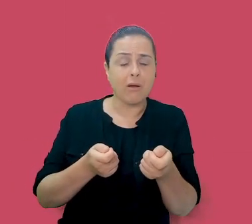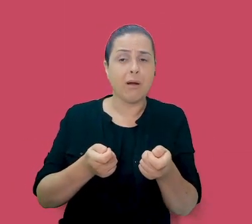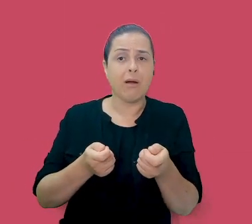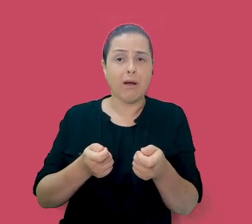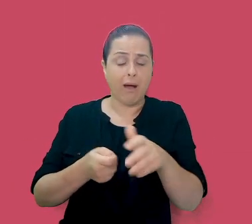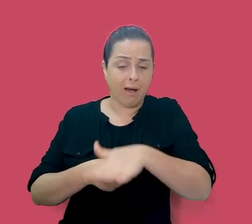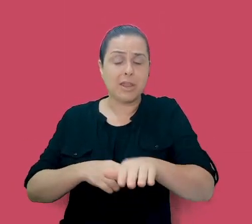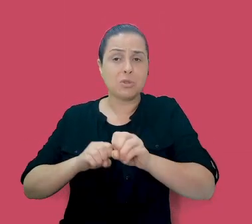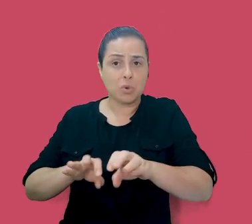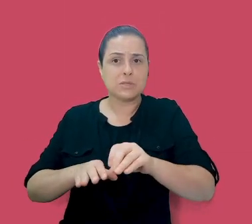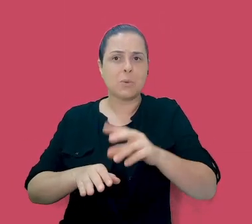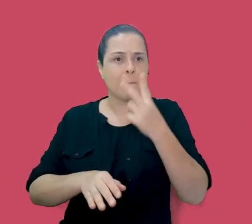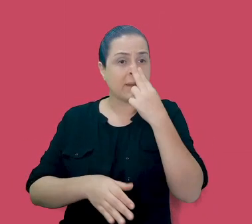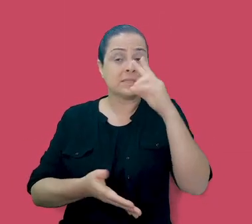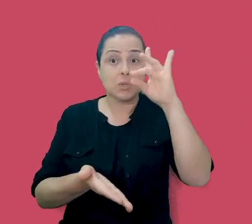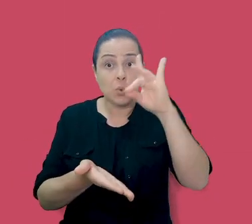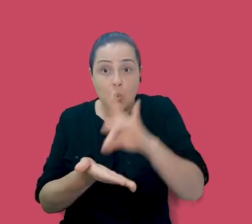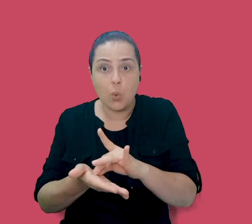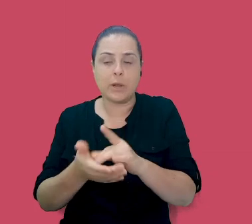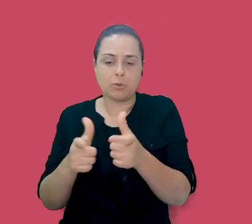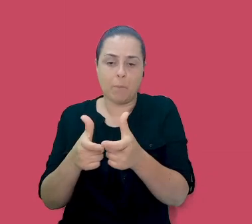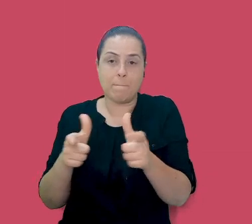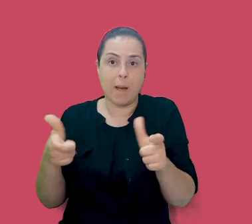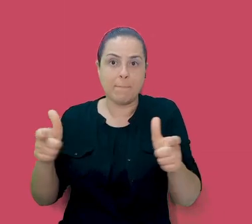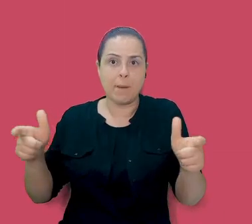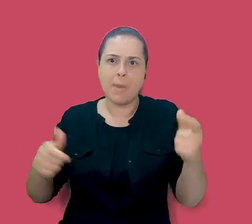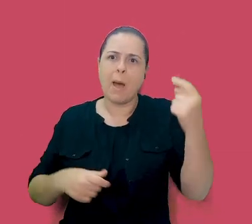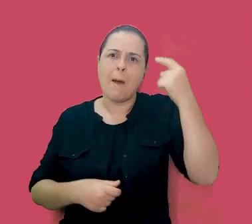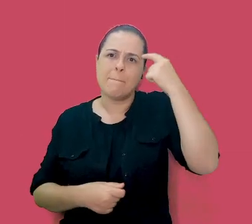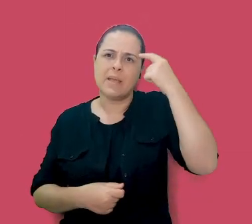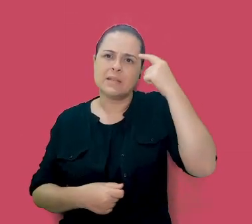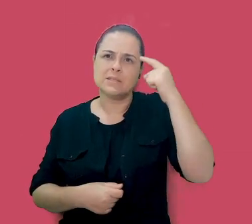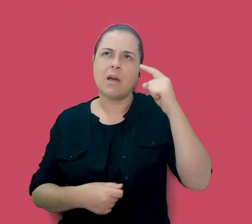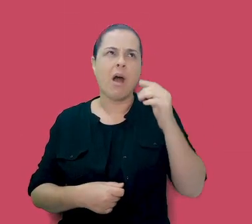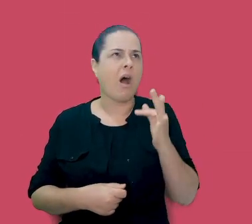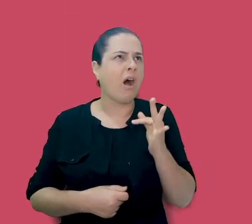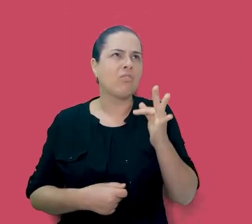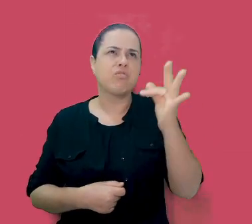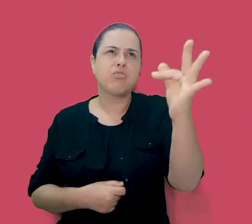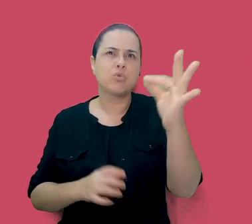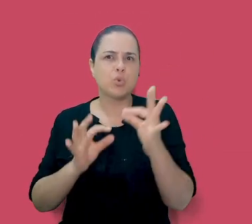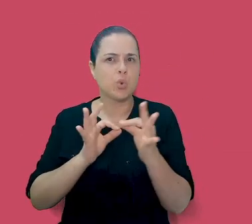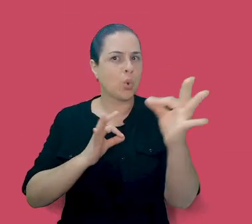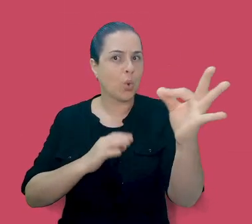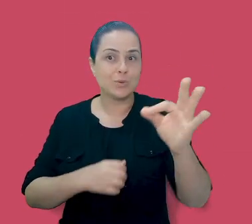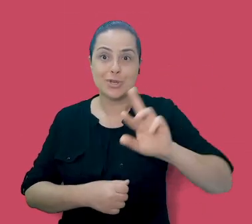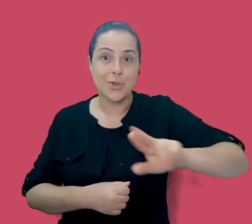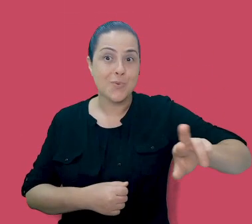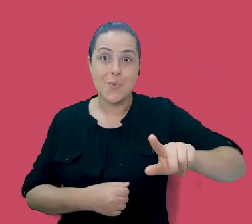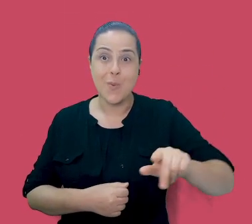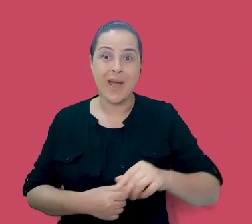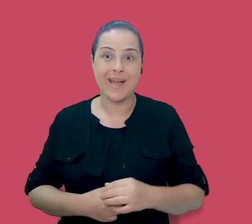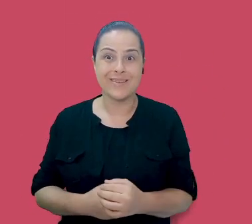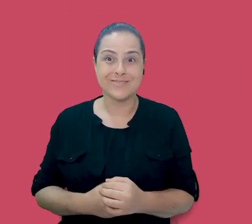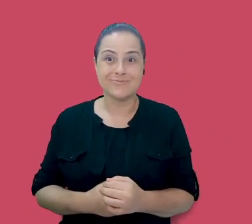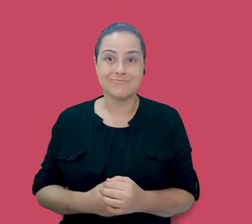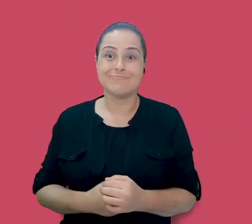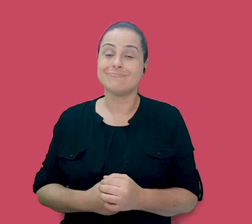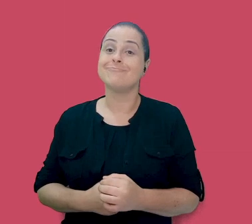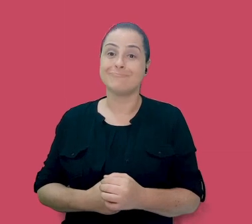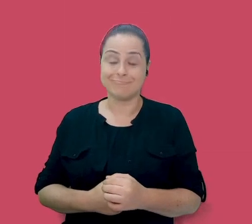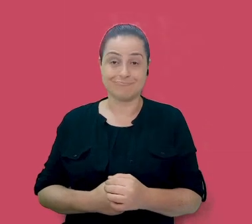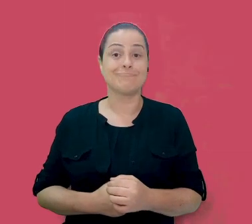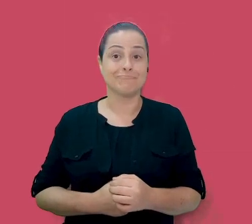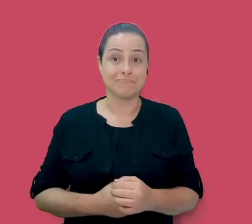isso, essa realidade, para não achar que está tão distante o que a gente está falando aqui. Eu acho que